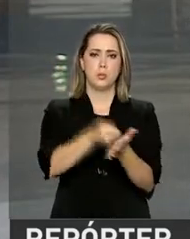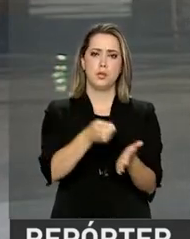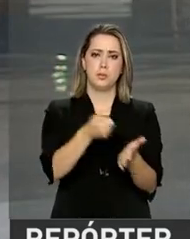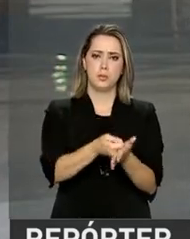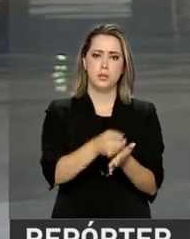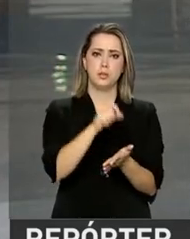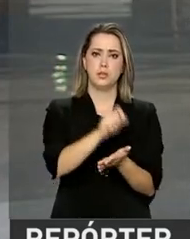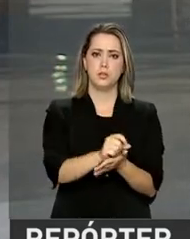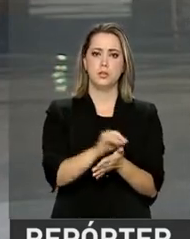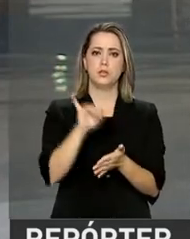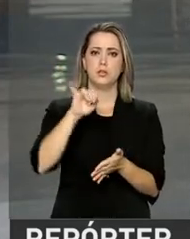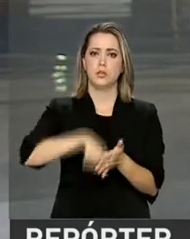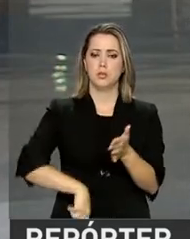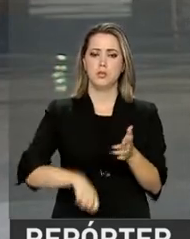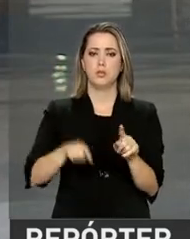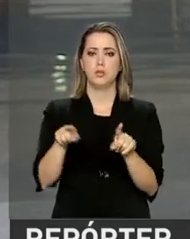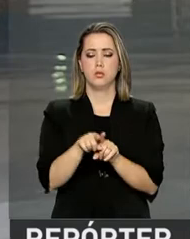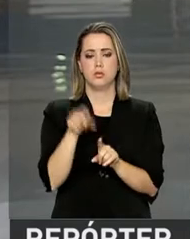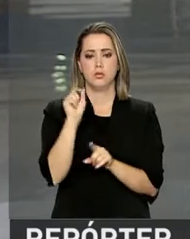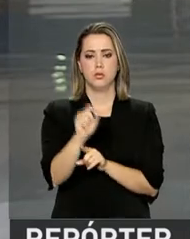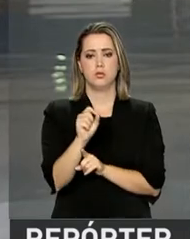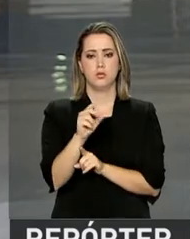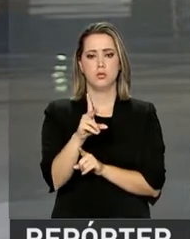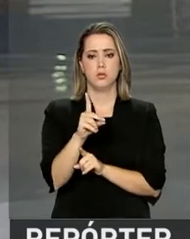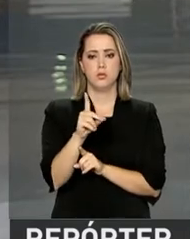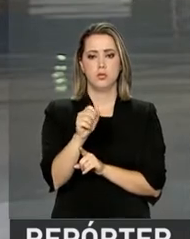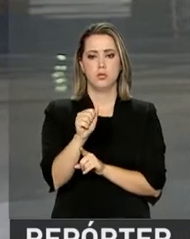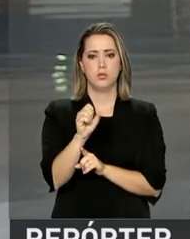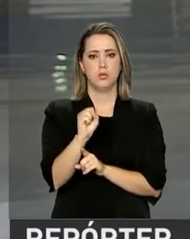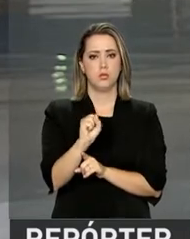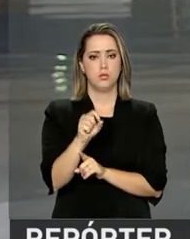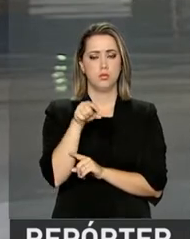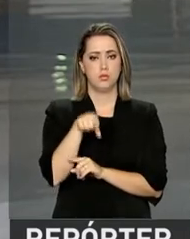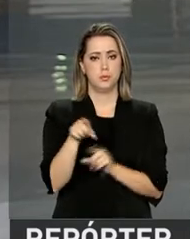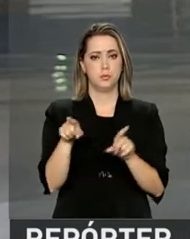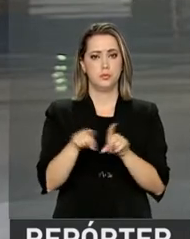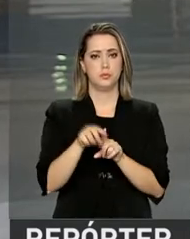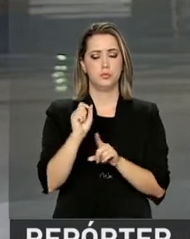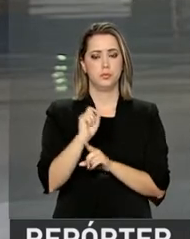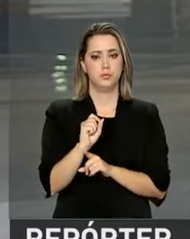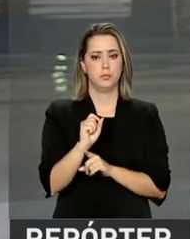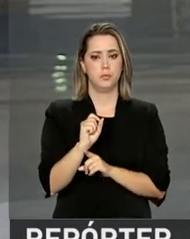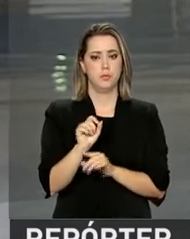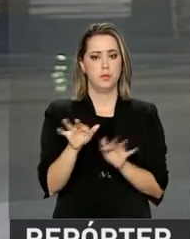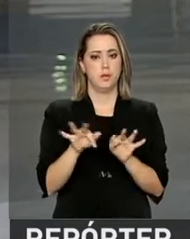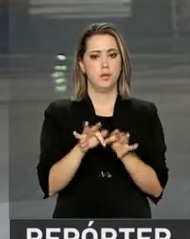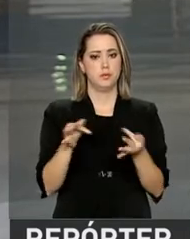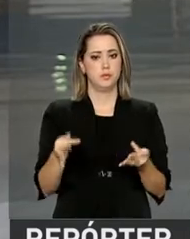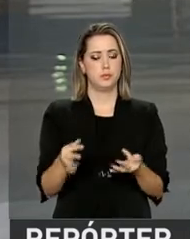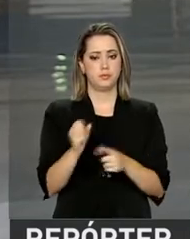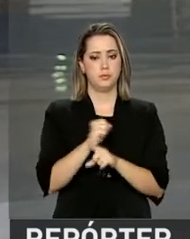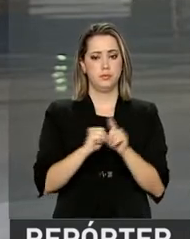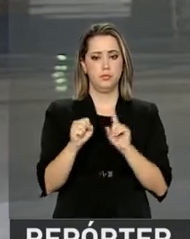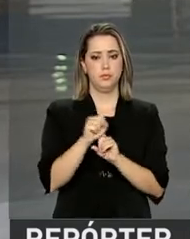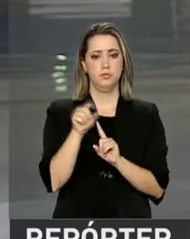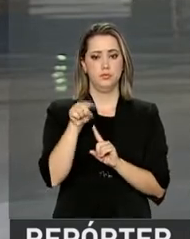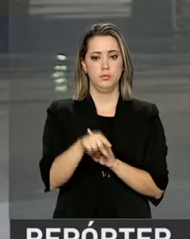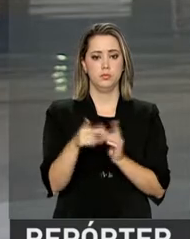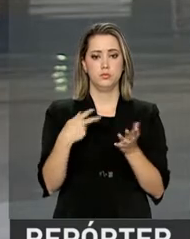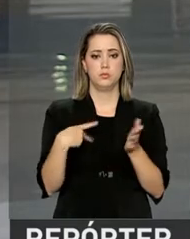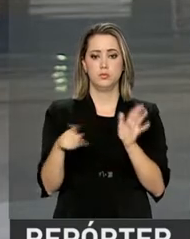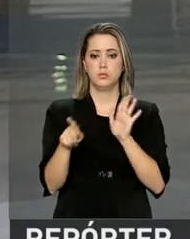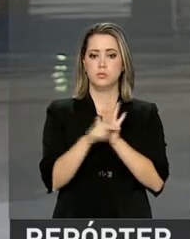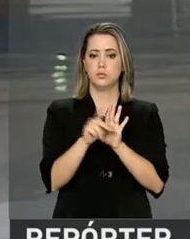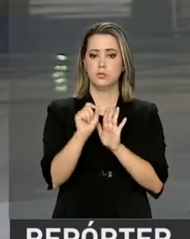dos tributos e daquela daquele df que o documento de arrecadação do simples social há a possibilidade de eles fazerem